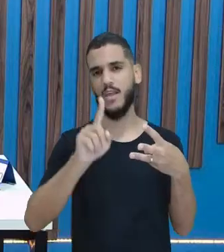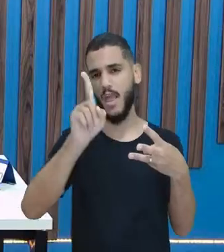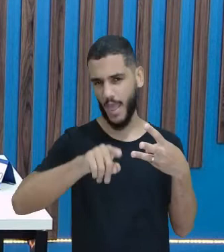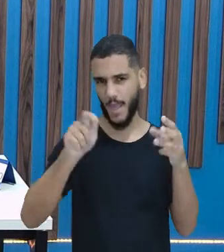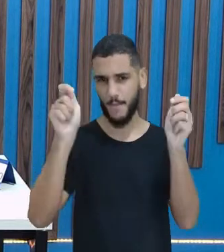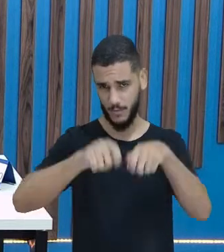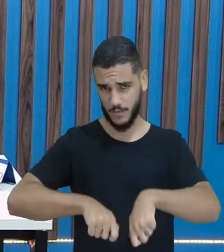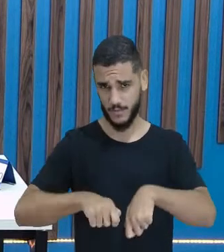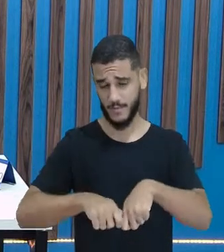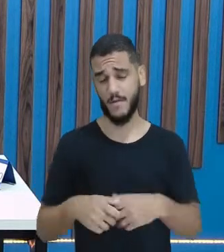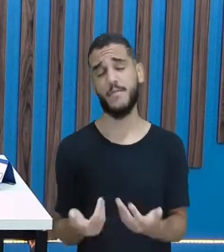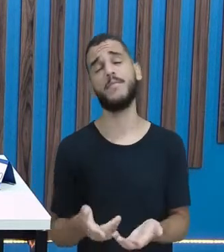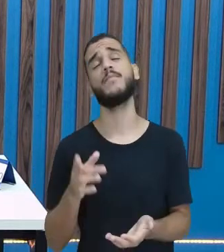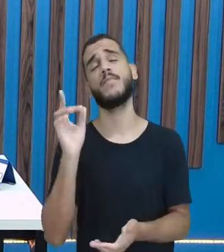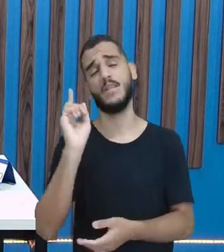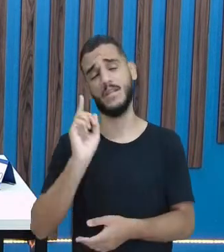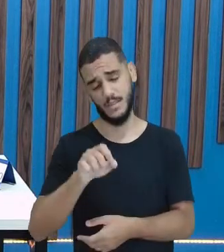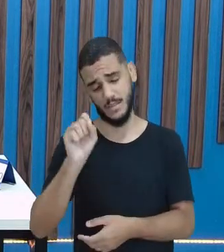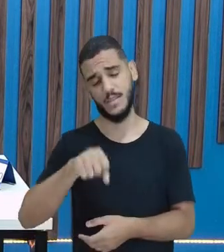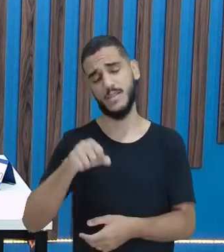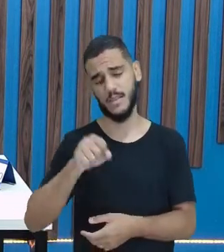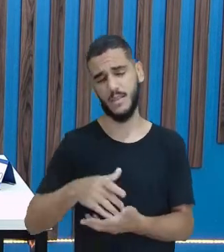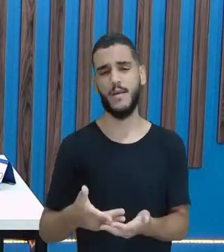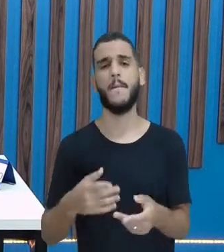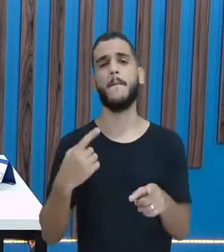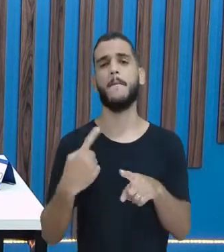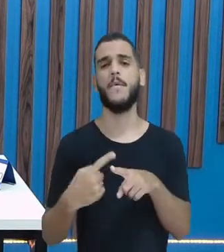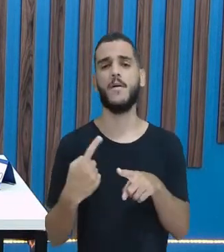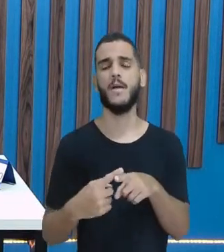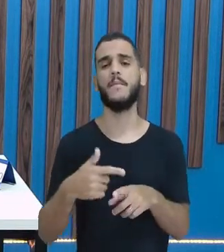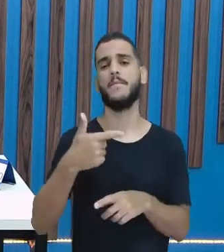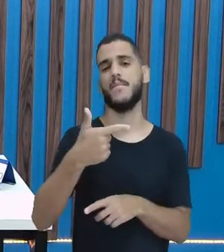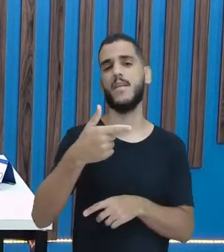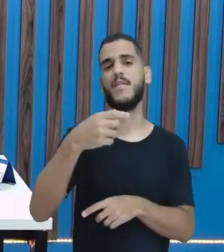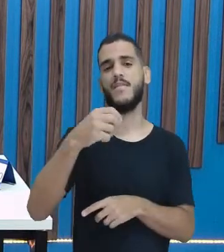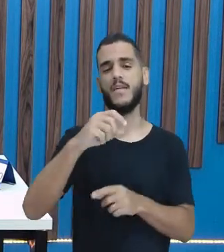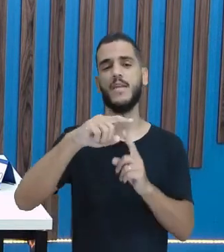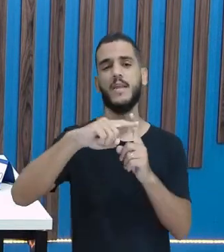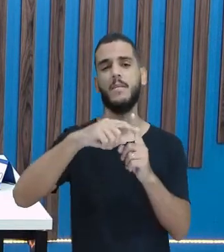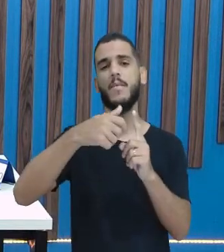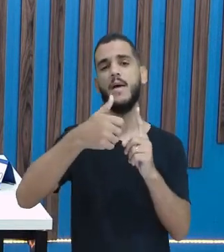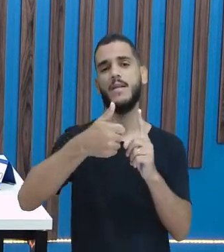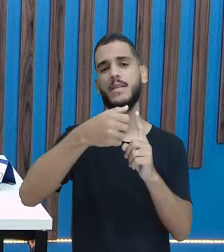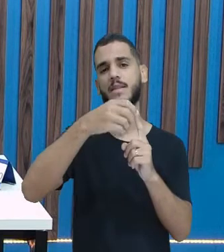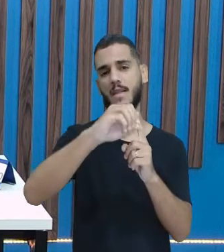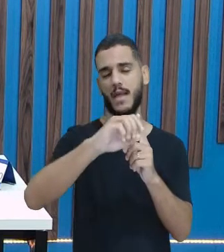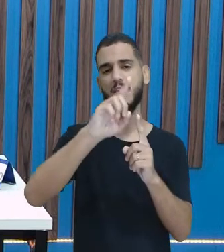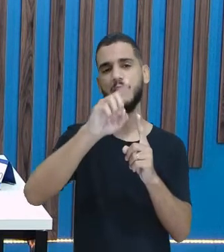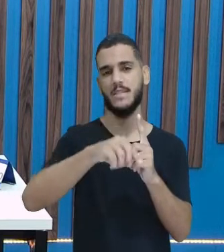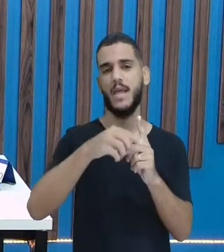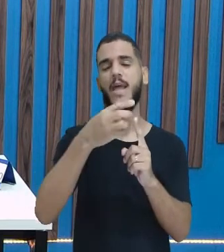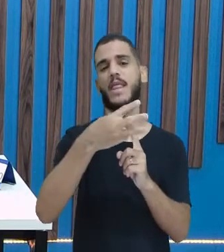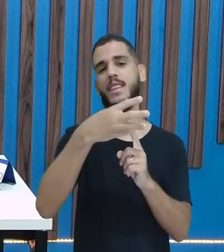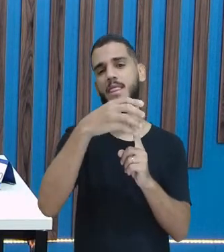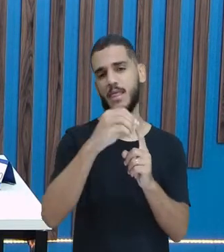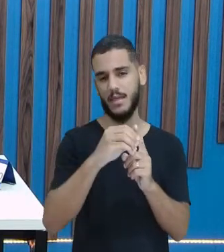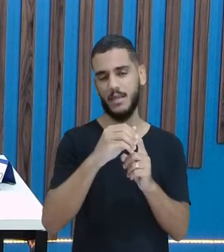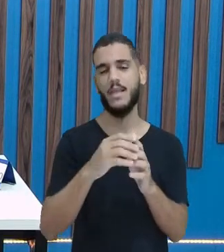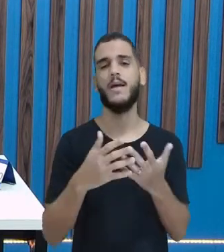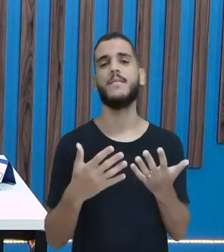Isabela, exatamente. Porque 20 mais 10 é 30, né? Aqui, ó, R$ 30. Com mais